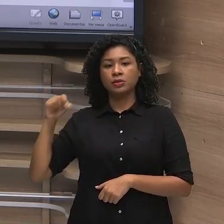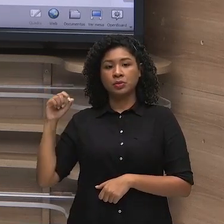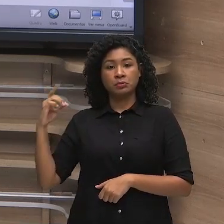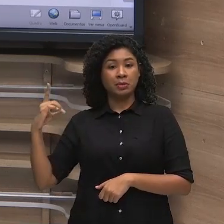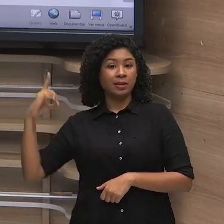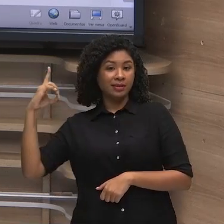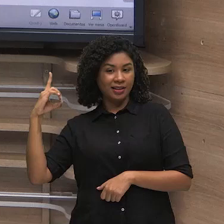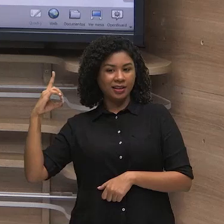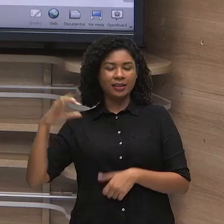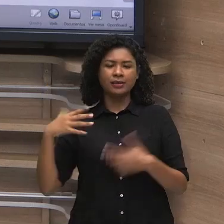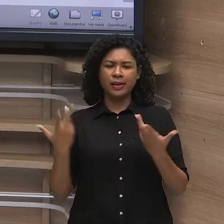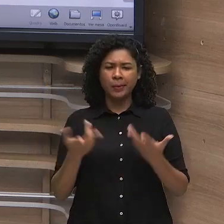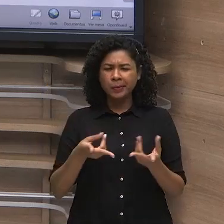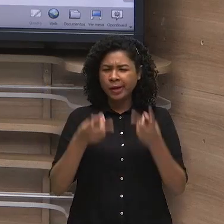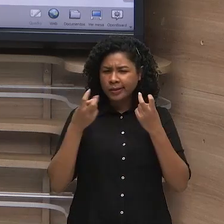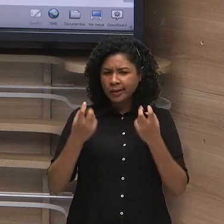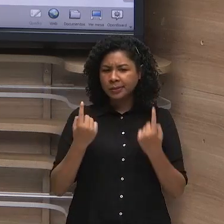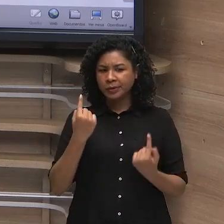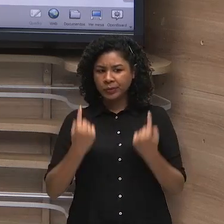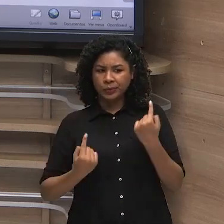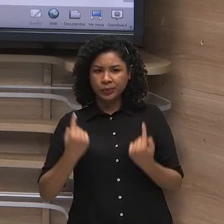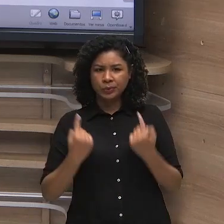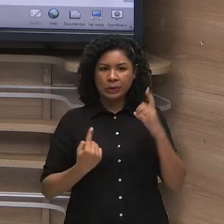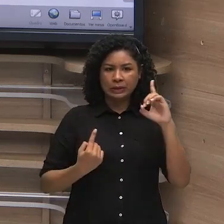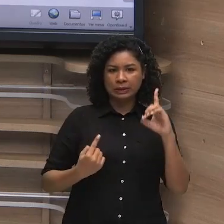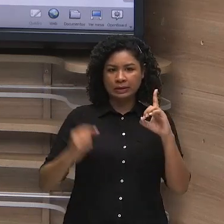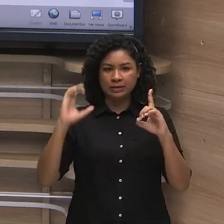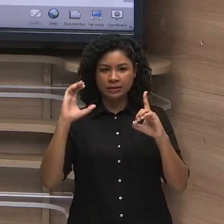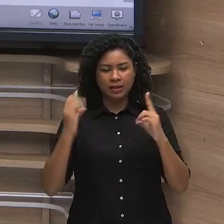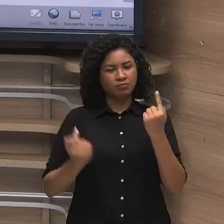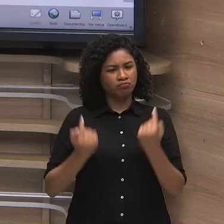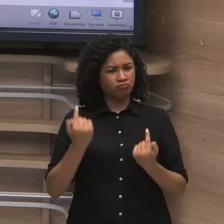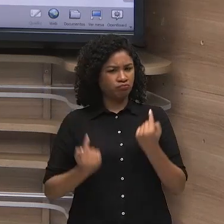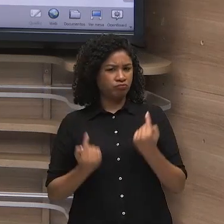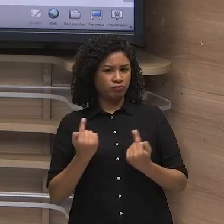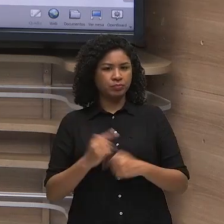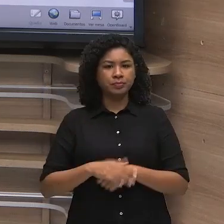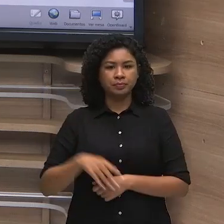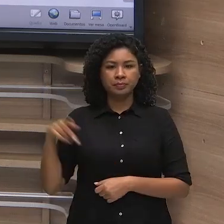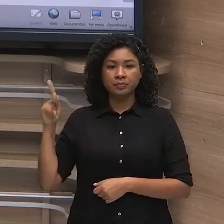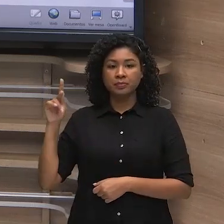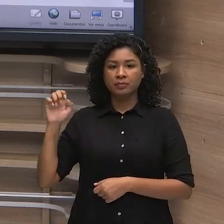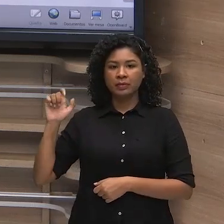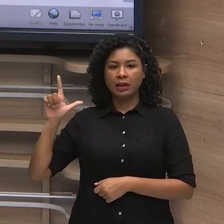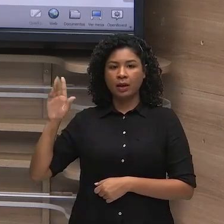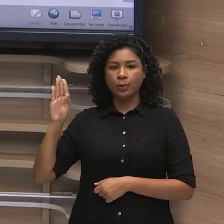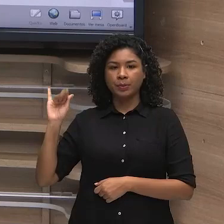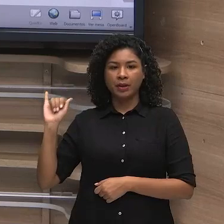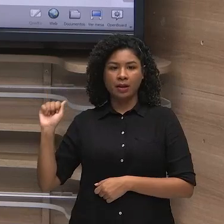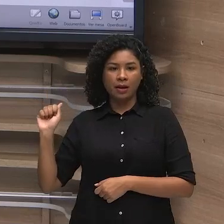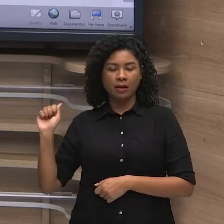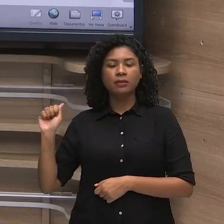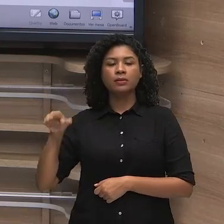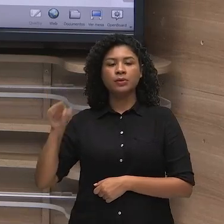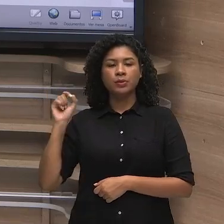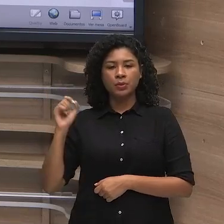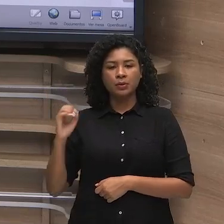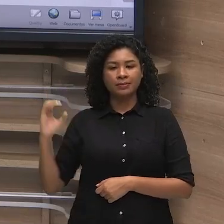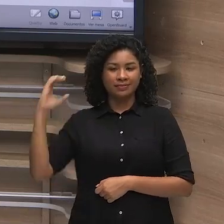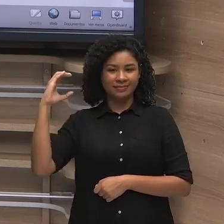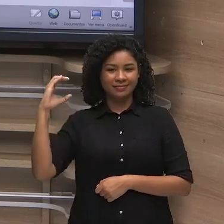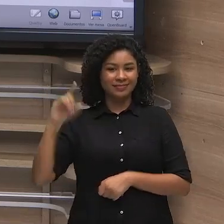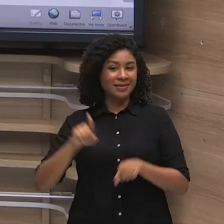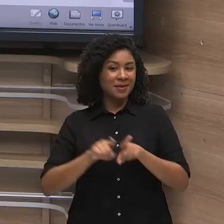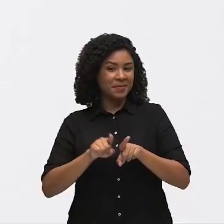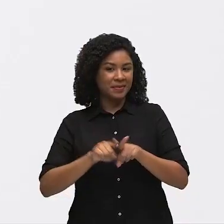divisão de vocês entre letra D e C. Kélbia respondeu letra C também. Então, vamos observar o que a gente tem aí para ver se